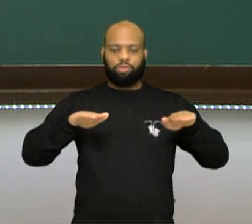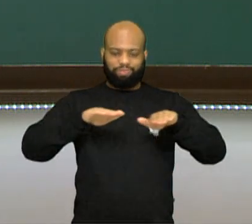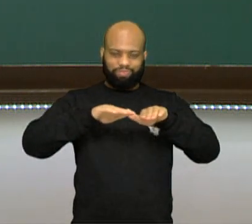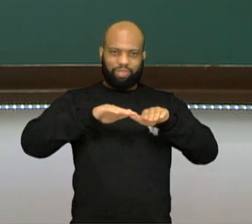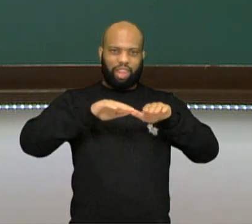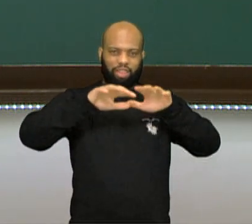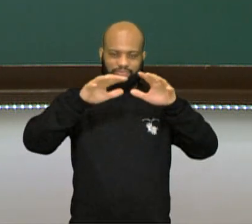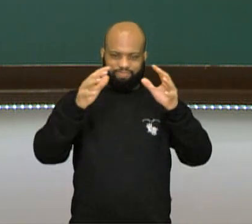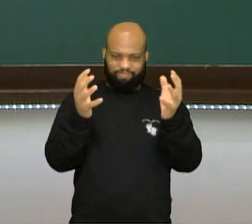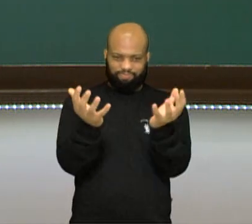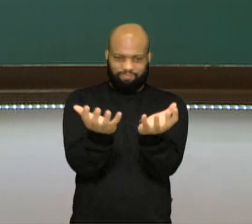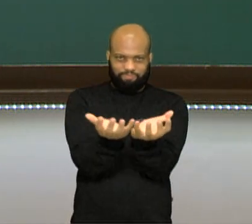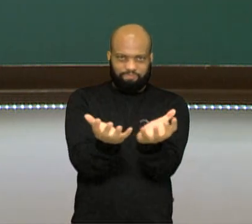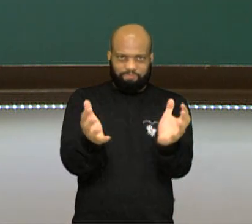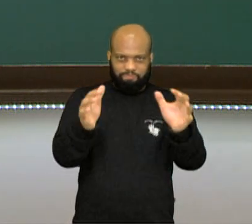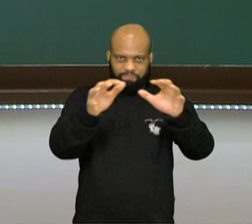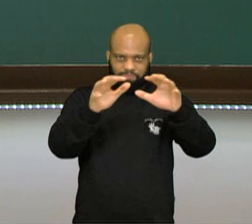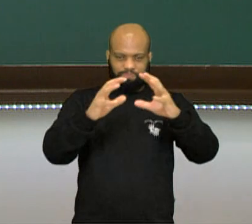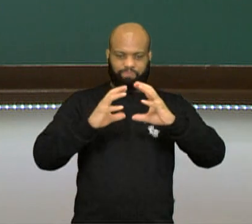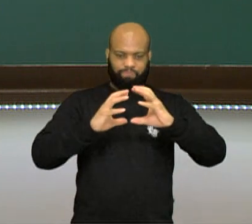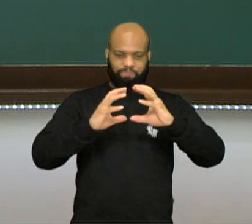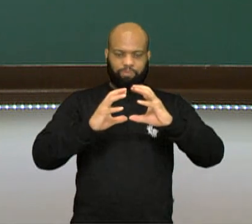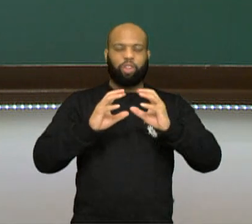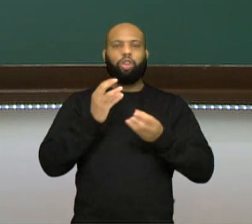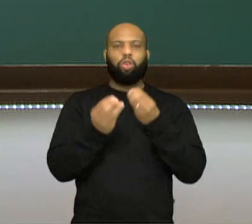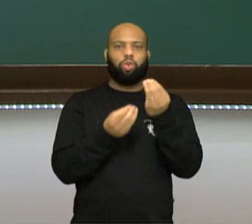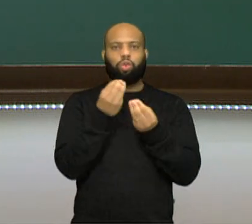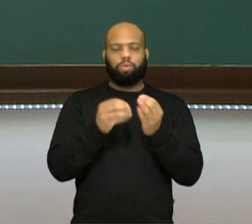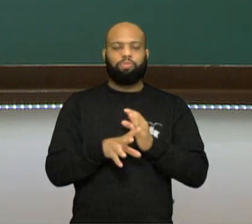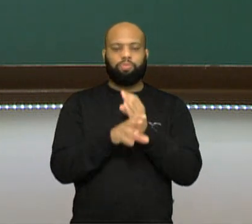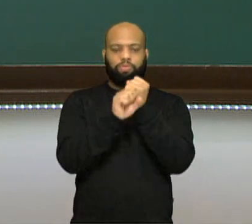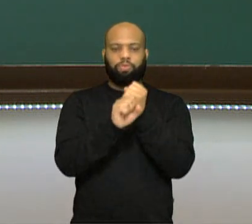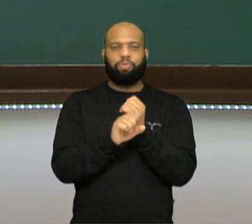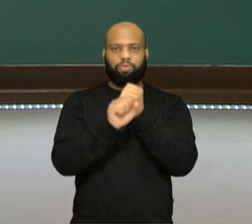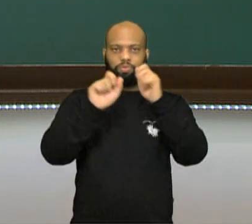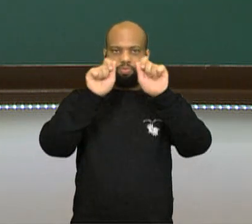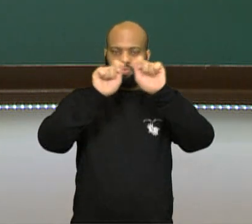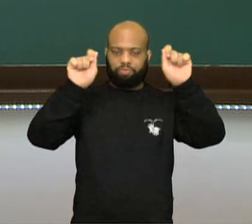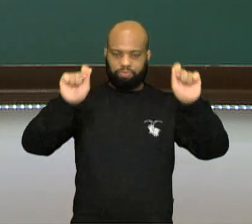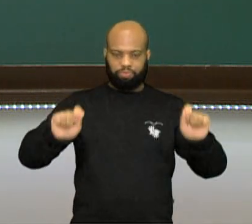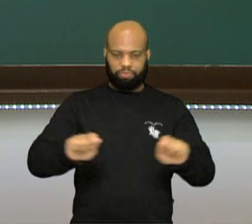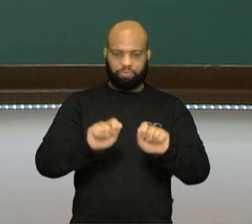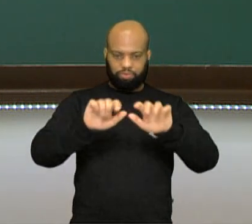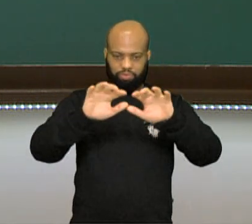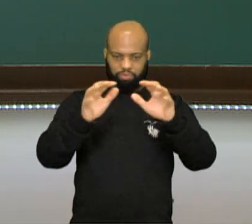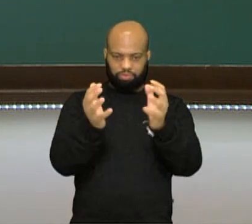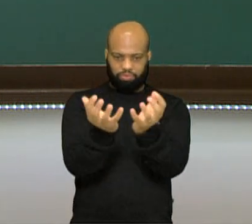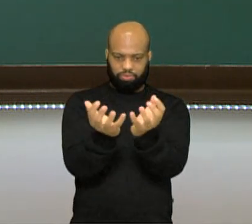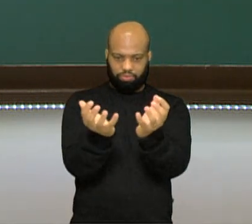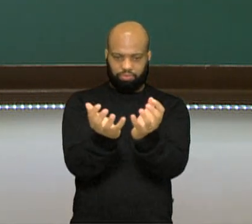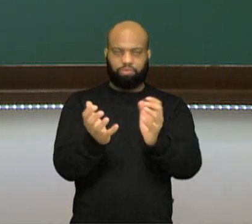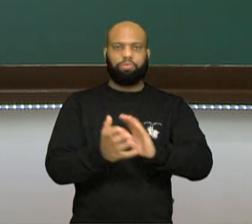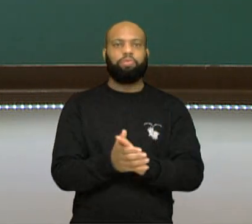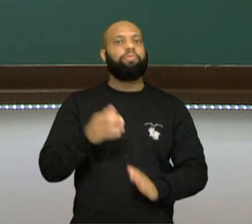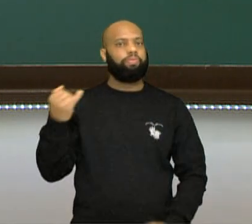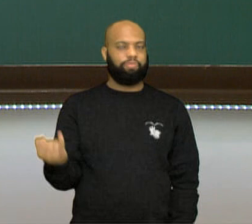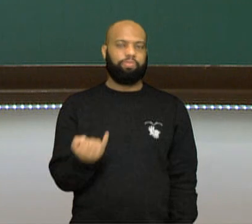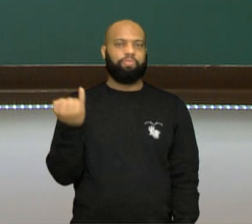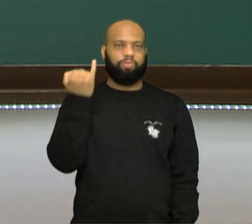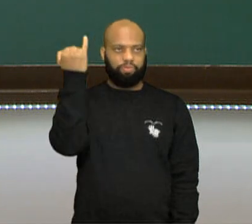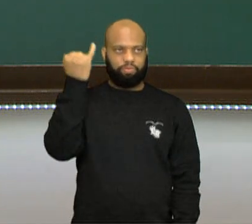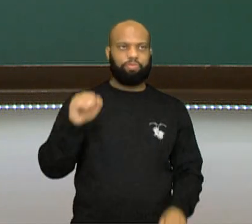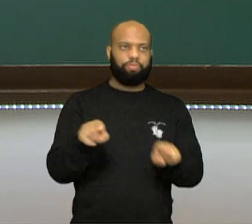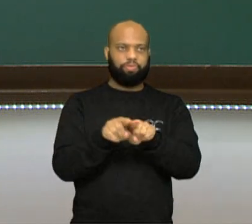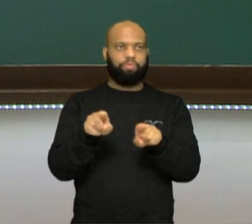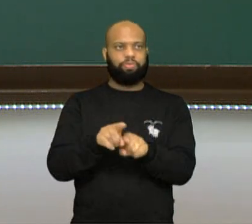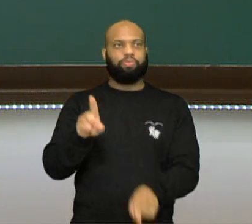mais especificamente como é que a gente calcula a área dessa superfície. Algo muito aplicável e muito importante para o